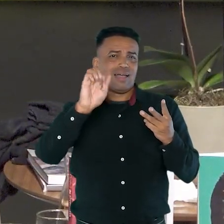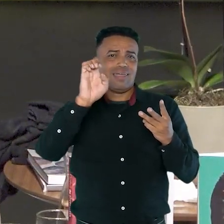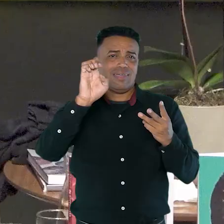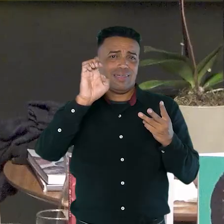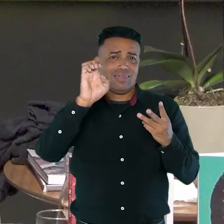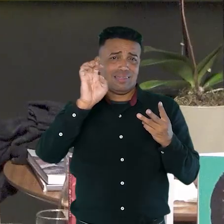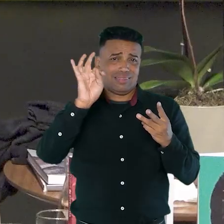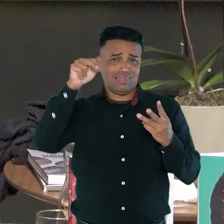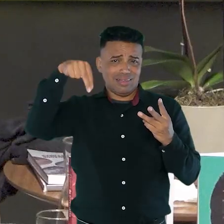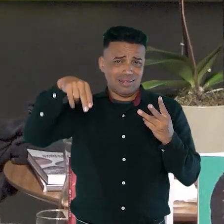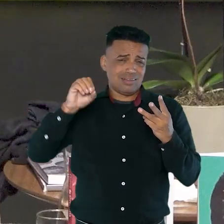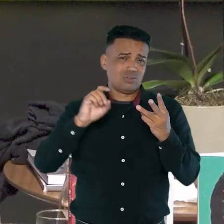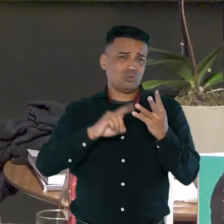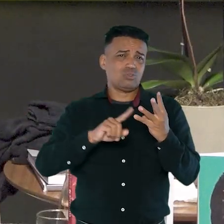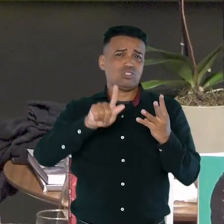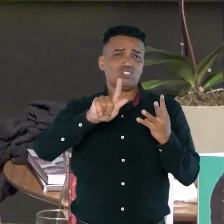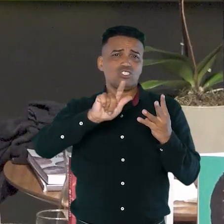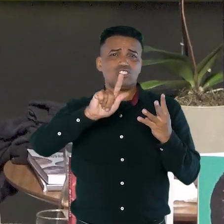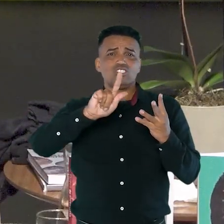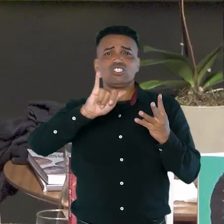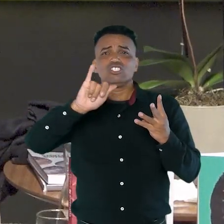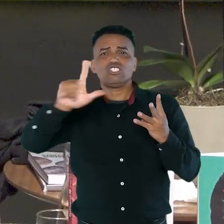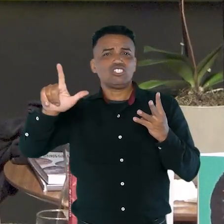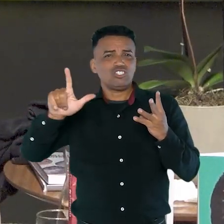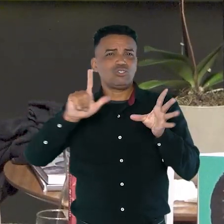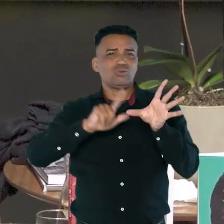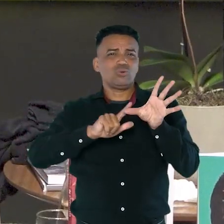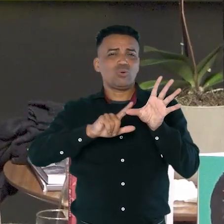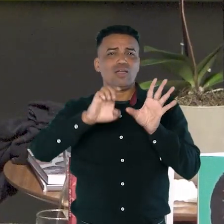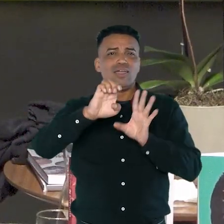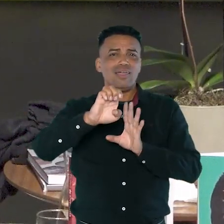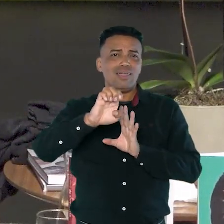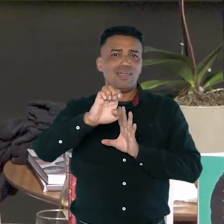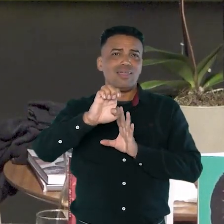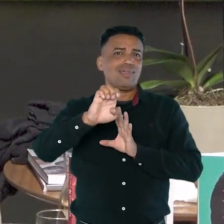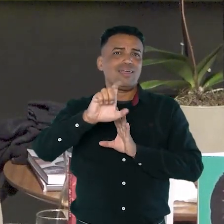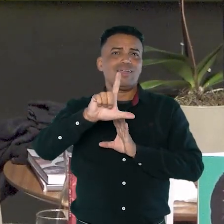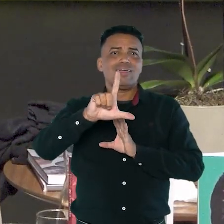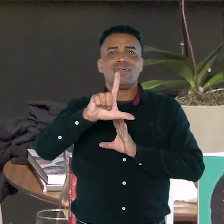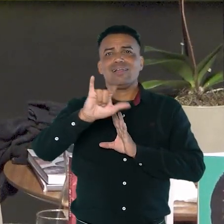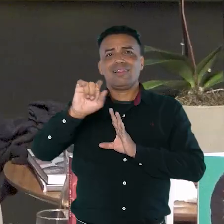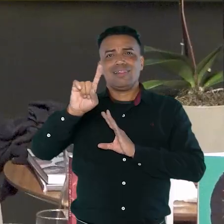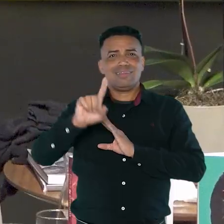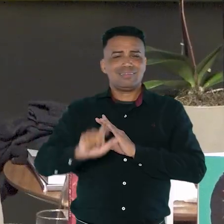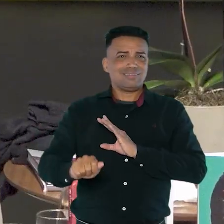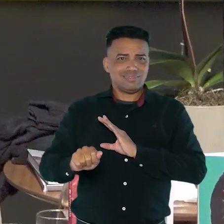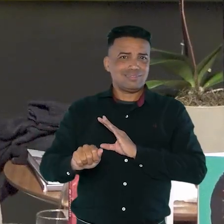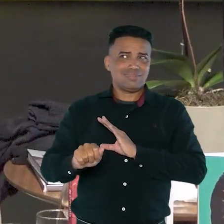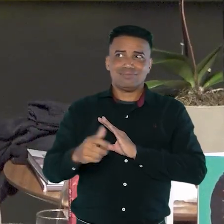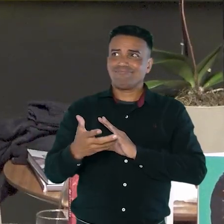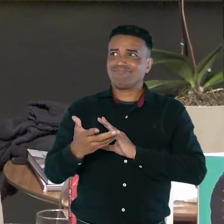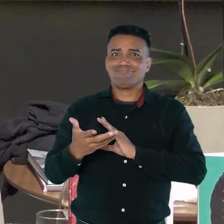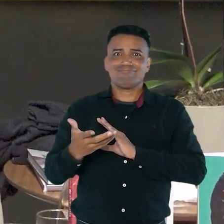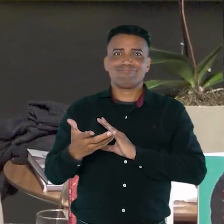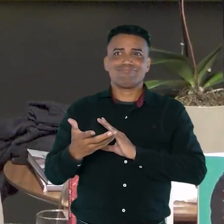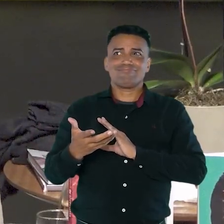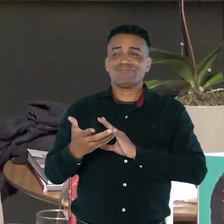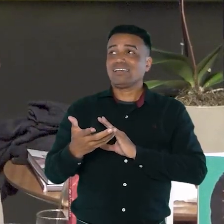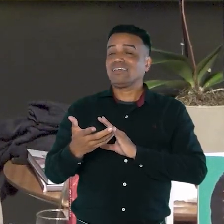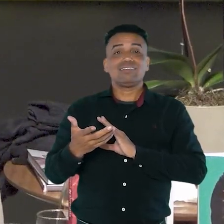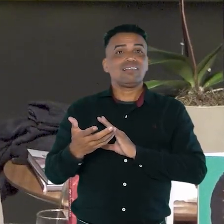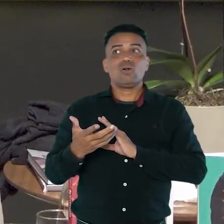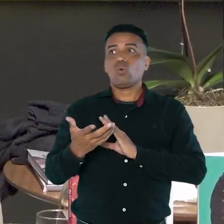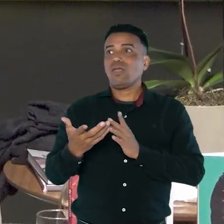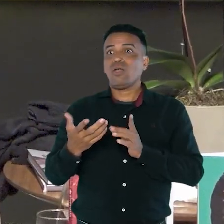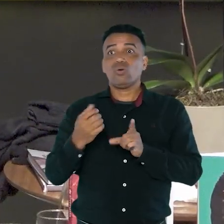Elisa, eu estava ali, um estranho. Eu tinha ideias que eu estava em lugares, fobia social, assim, que